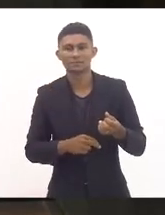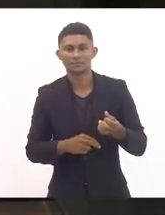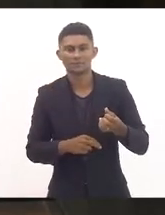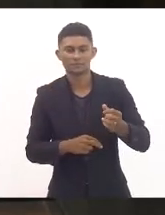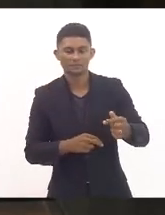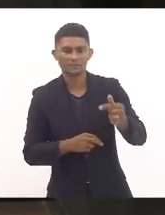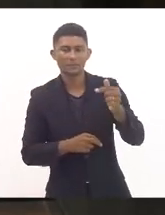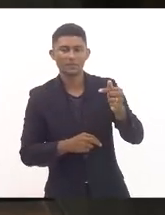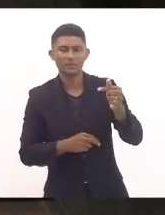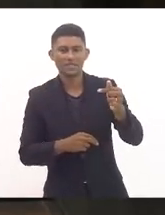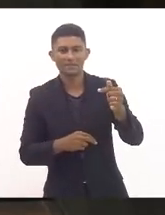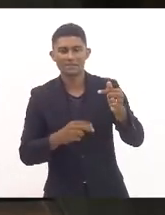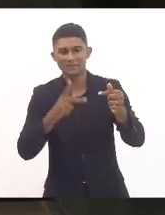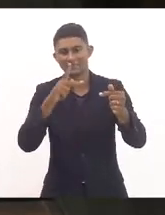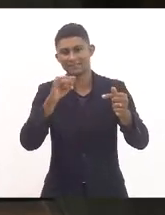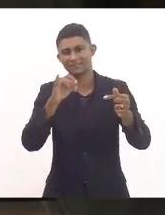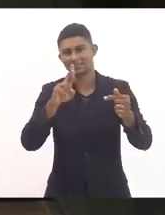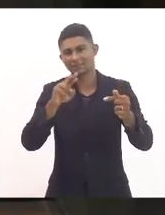Pirulito,